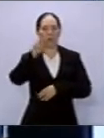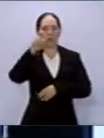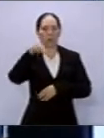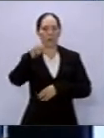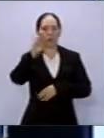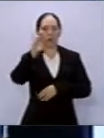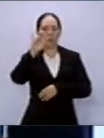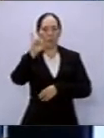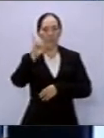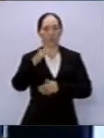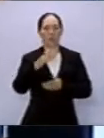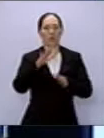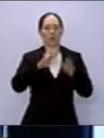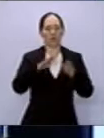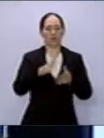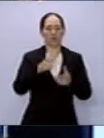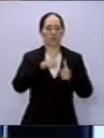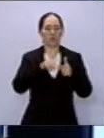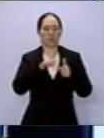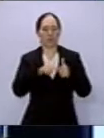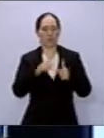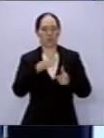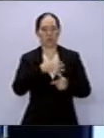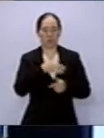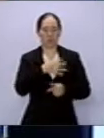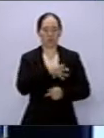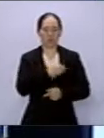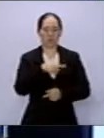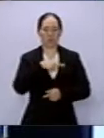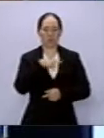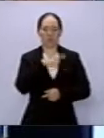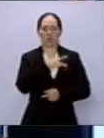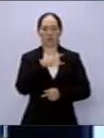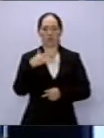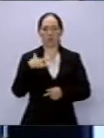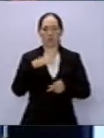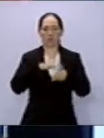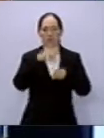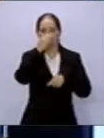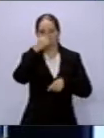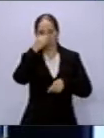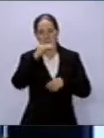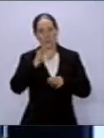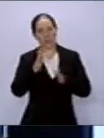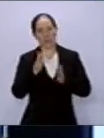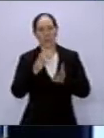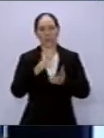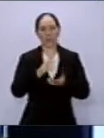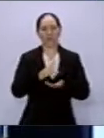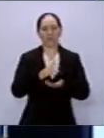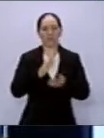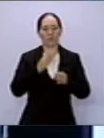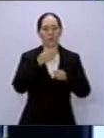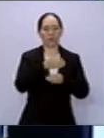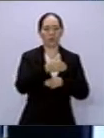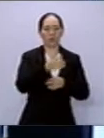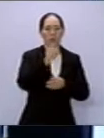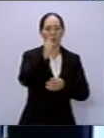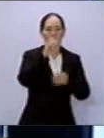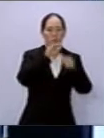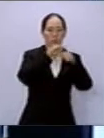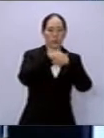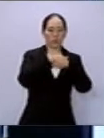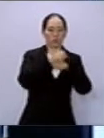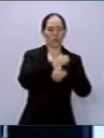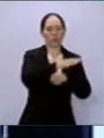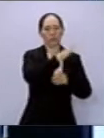em geral com algum tipo de virose aqui normalmente já eles é de que tem chegar às 8 horas da noite e sair de lá